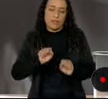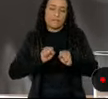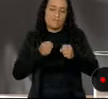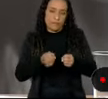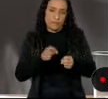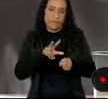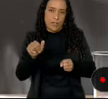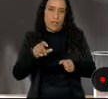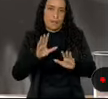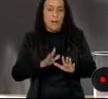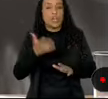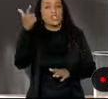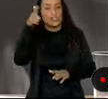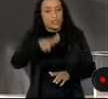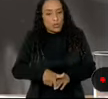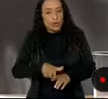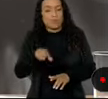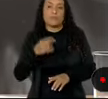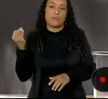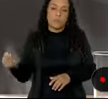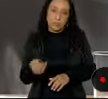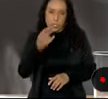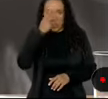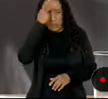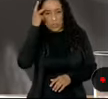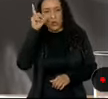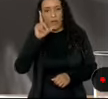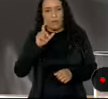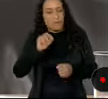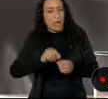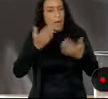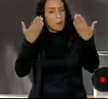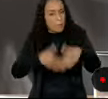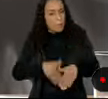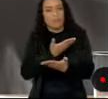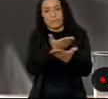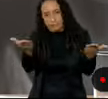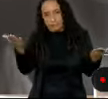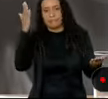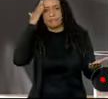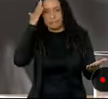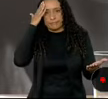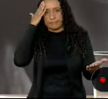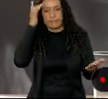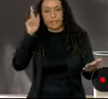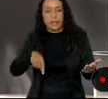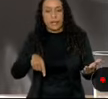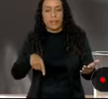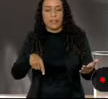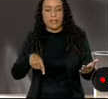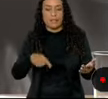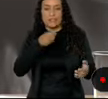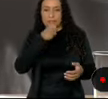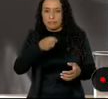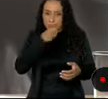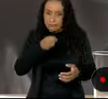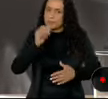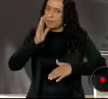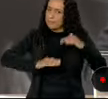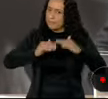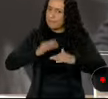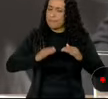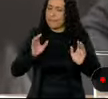esforço. Mas, mais uma vez, acho que é muito importante quem faz prova, sabe? Vocês que são de um, né, de um veículo especializado